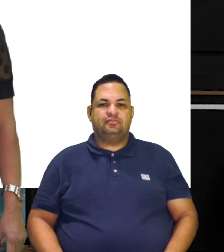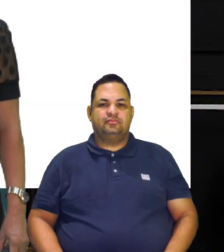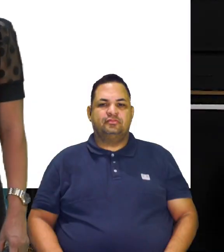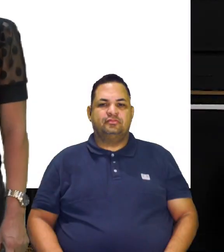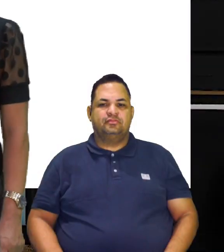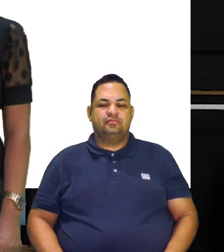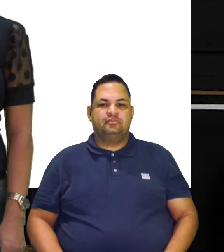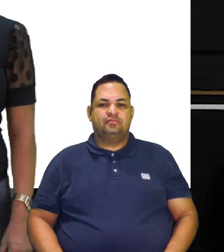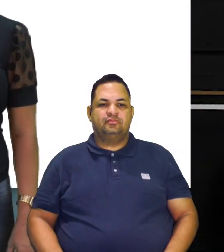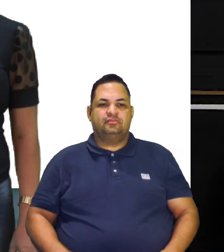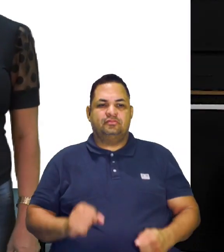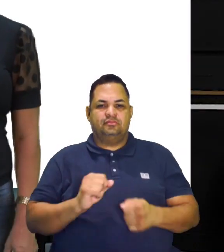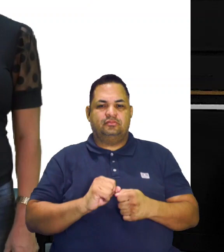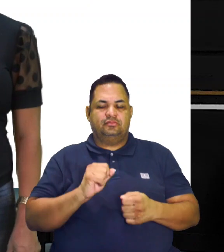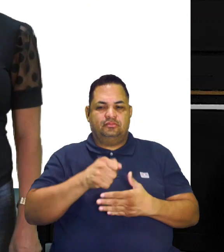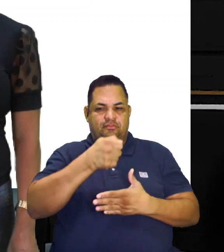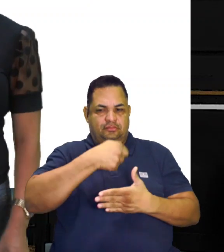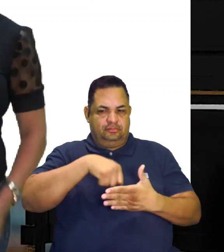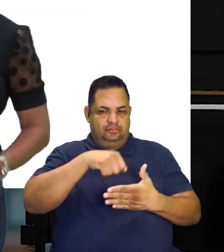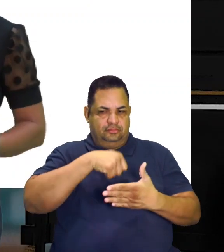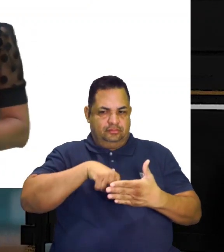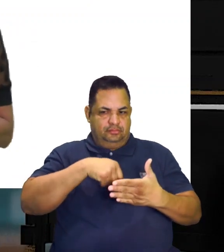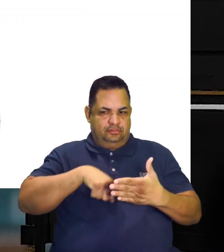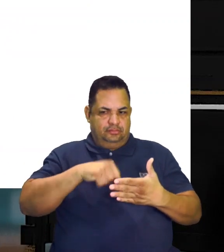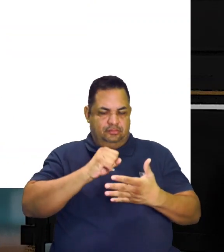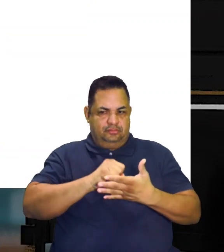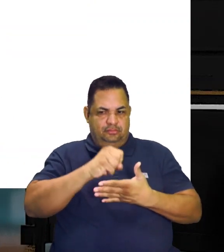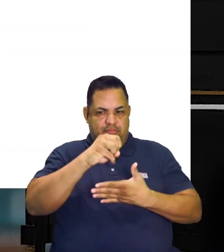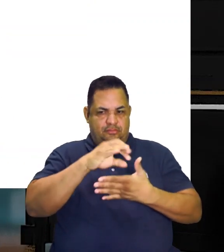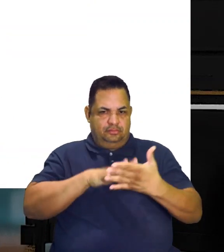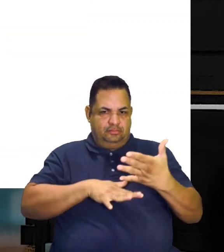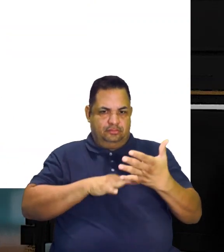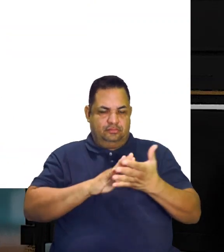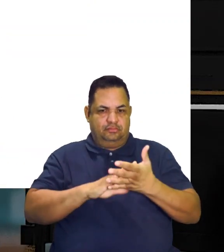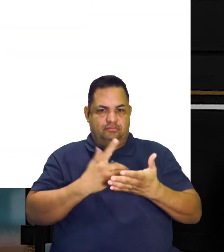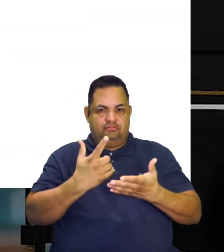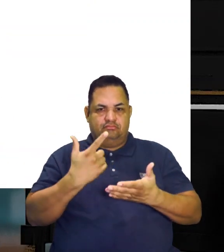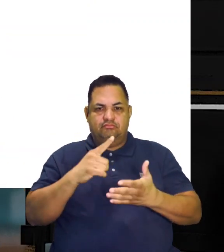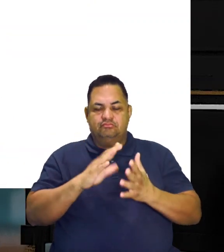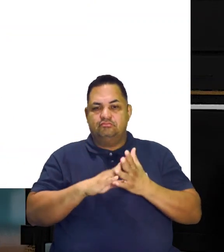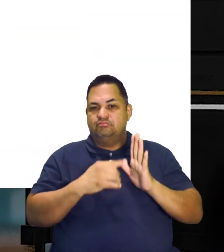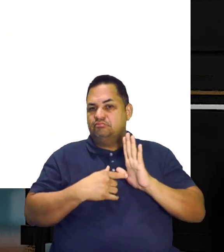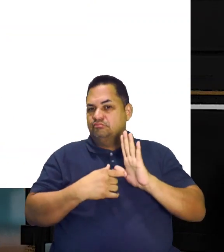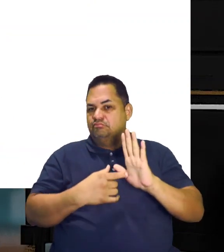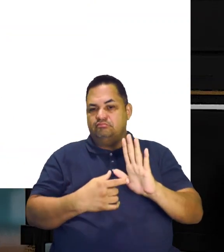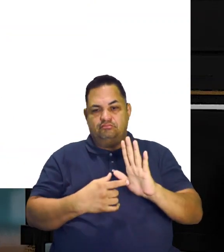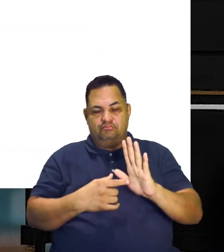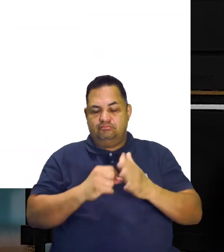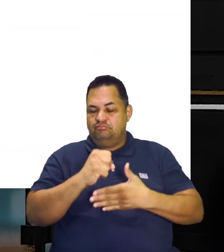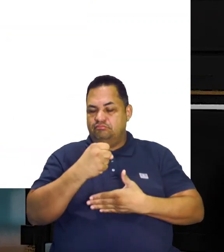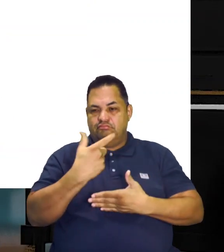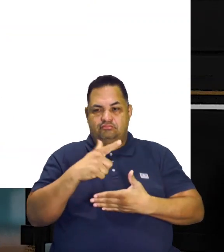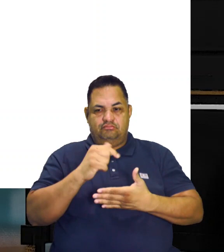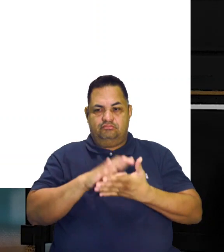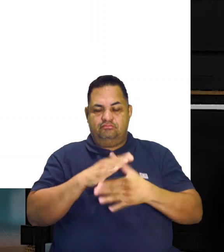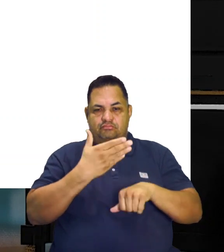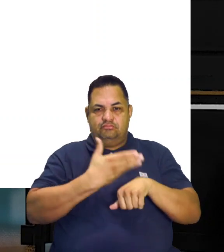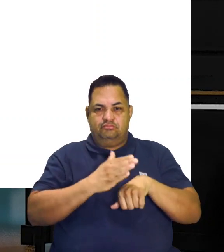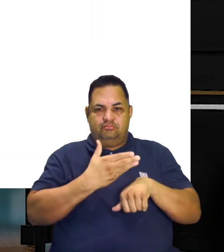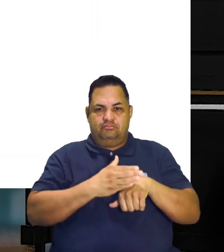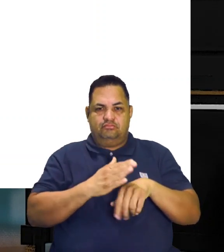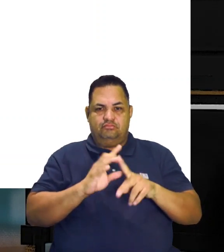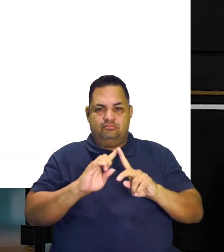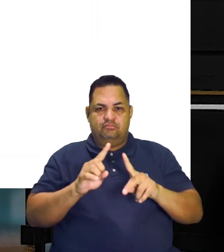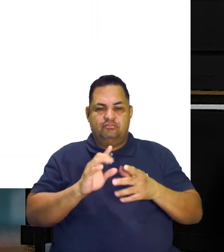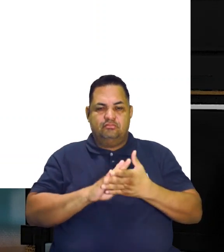Então, queridos, vamos fazer a correção das atividades. Nesta aula eu não trouxe nenhuma atividade prática, sei que vocês gostam muito, os professores